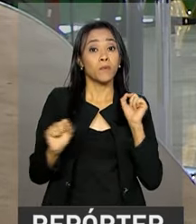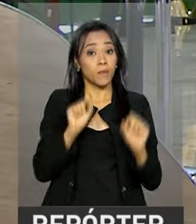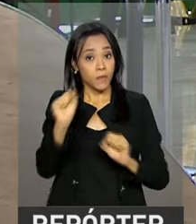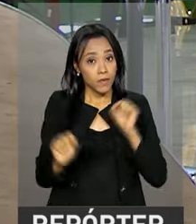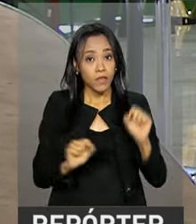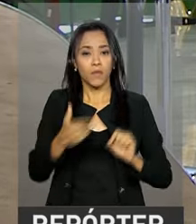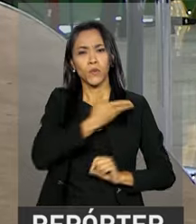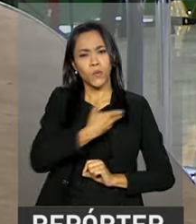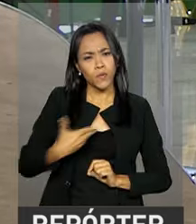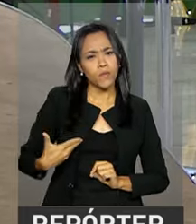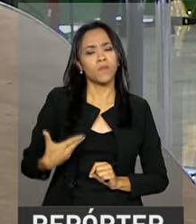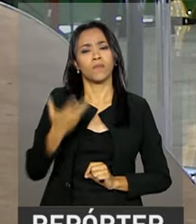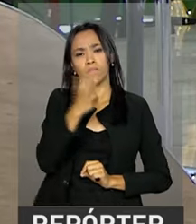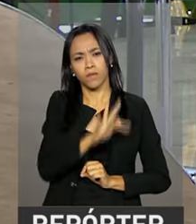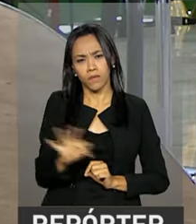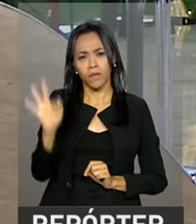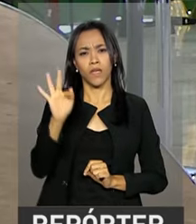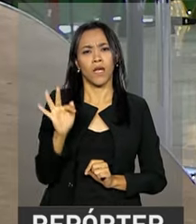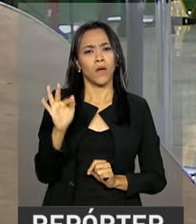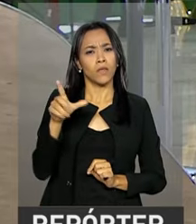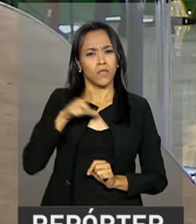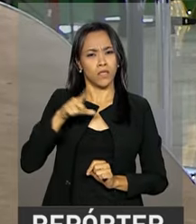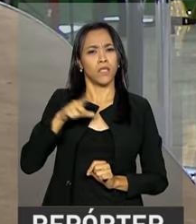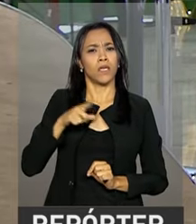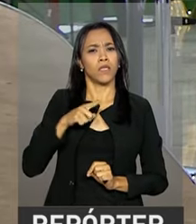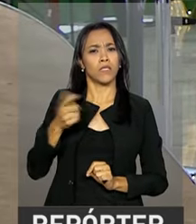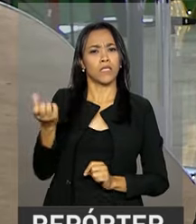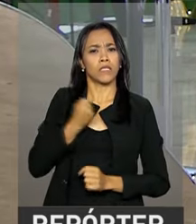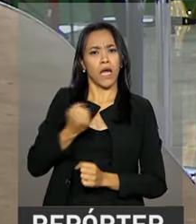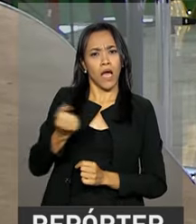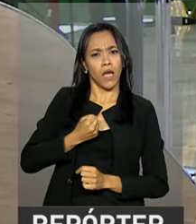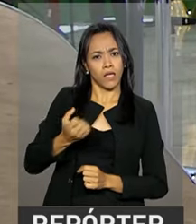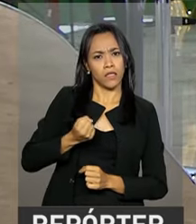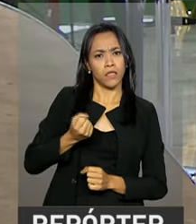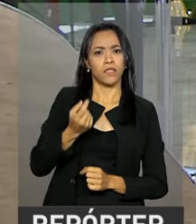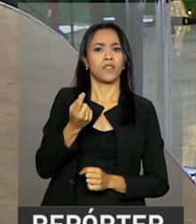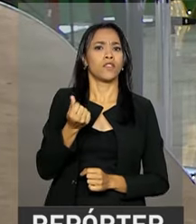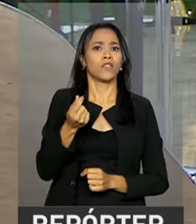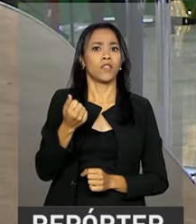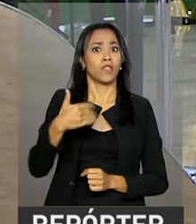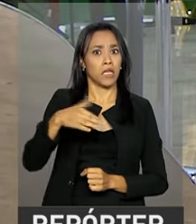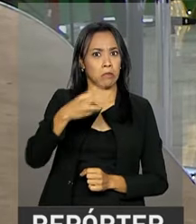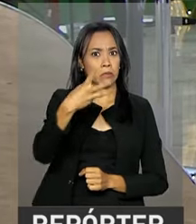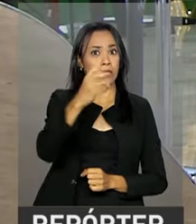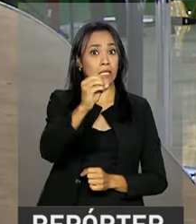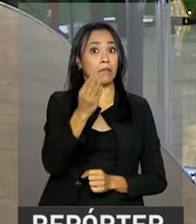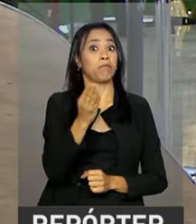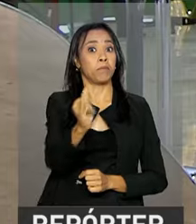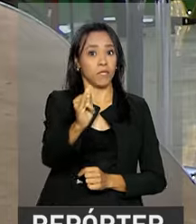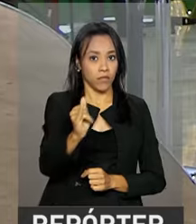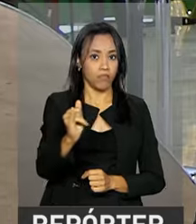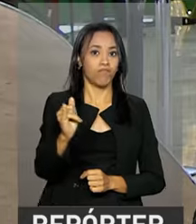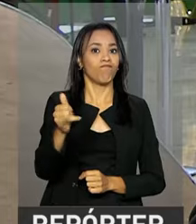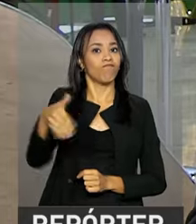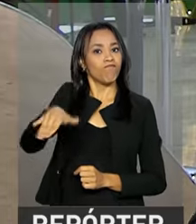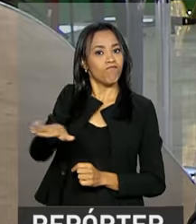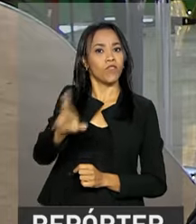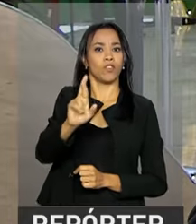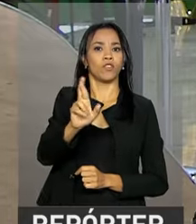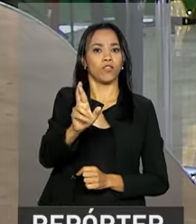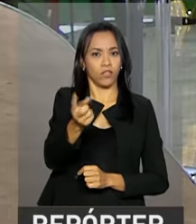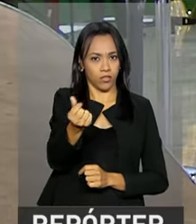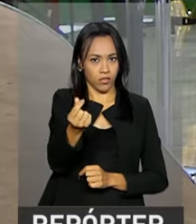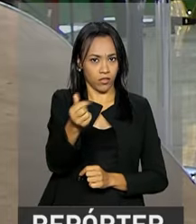governo o governo trabalha aí com o volume de saque de saques que supera os 30 bilhões de reais deve ficar entre